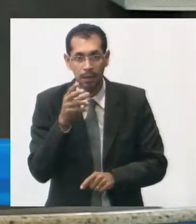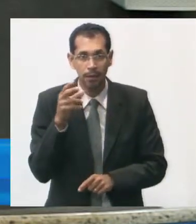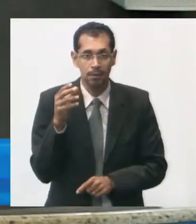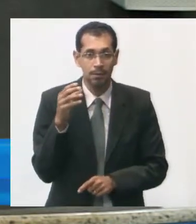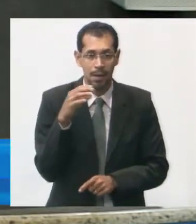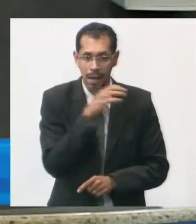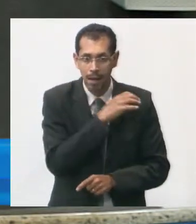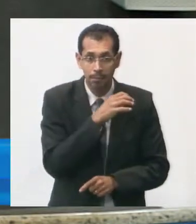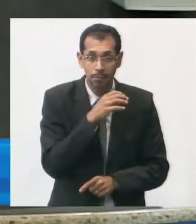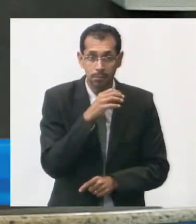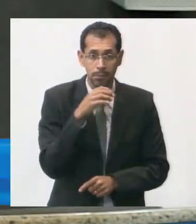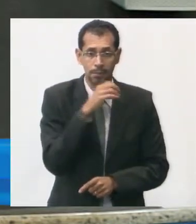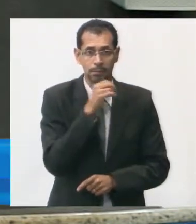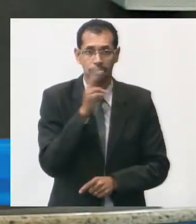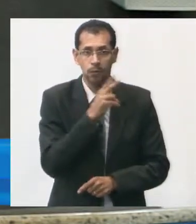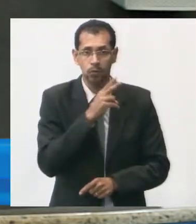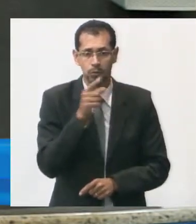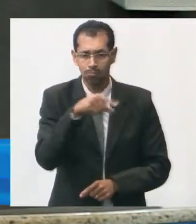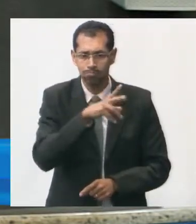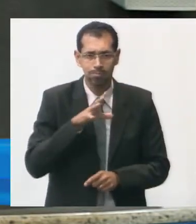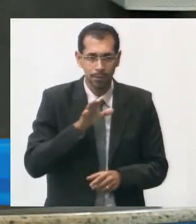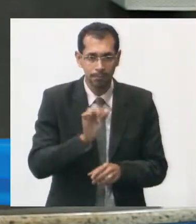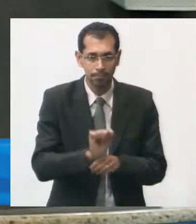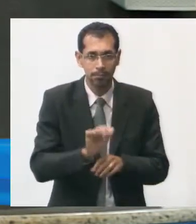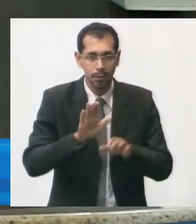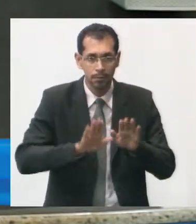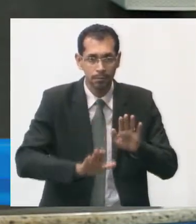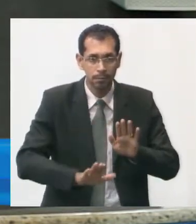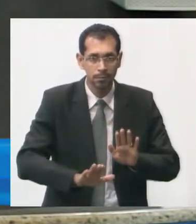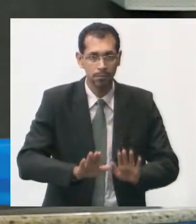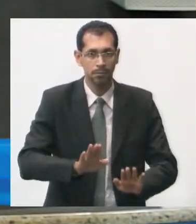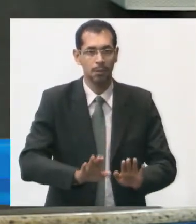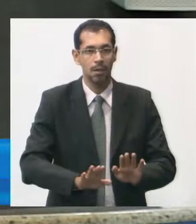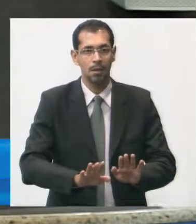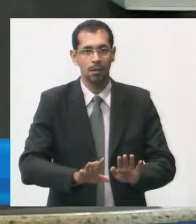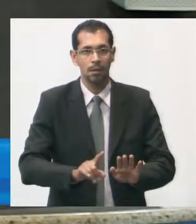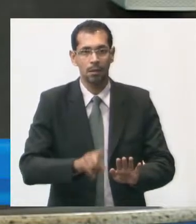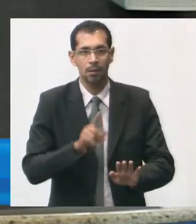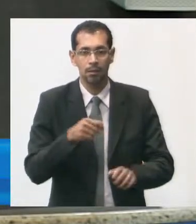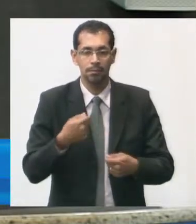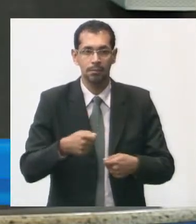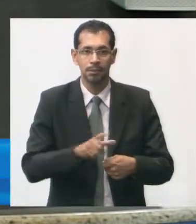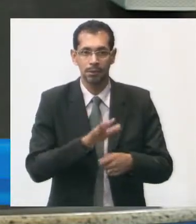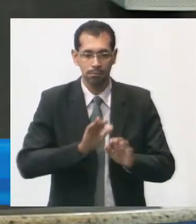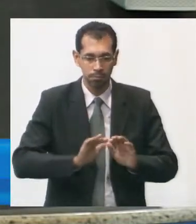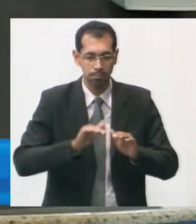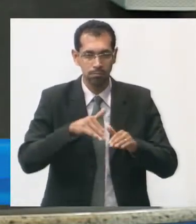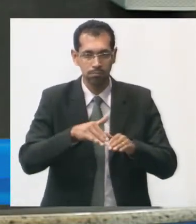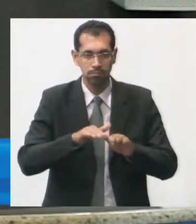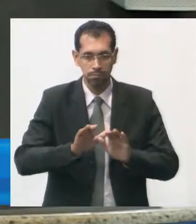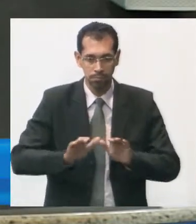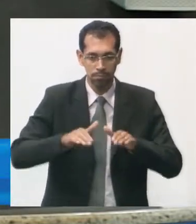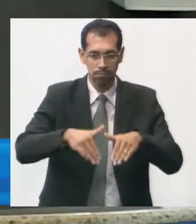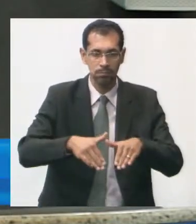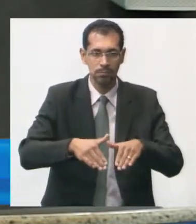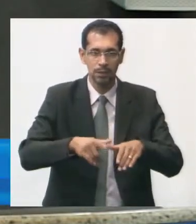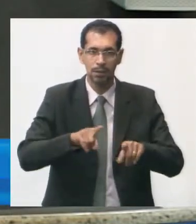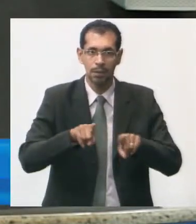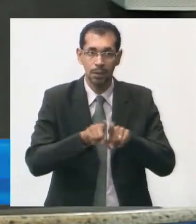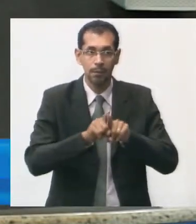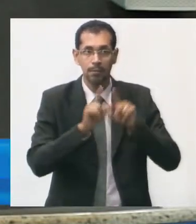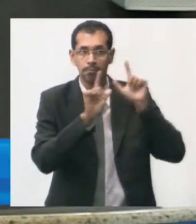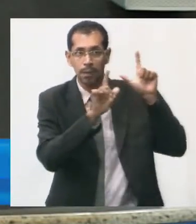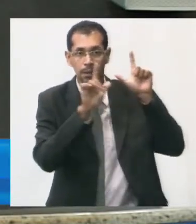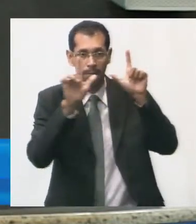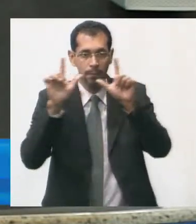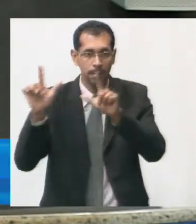mas informa que tem radar. Não vem multar escondido não, que isso aí se chama indústria da multa. Indústria da